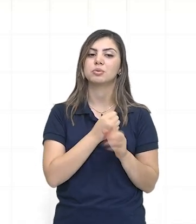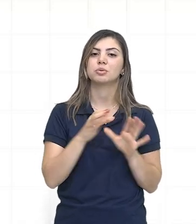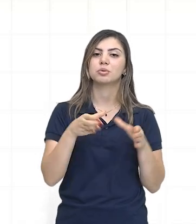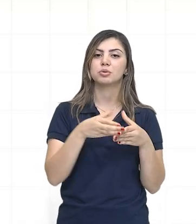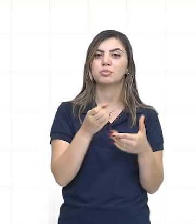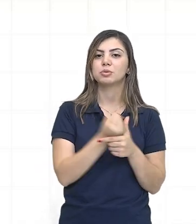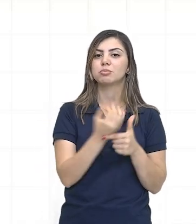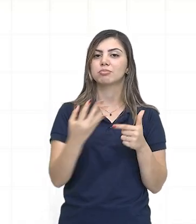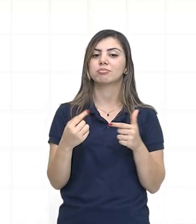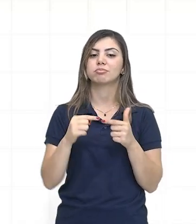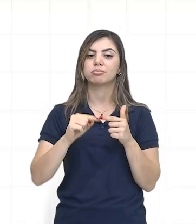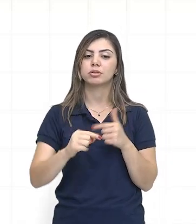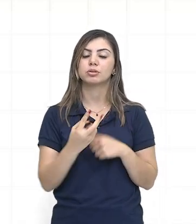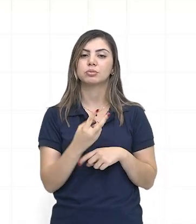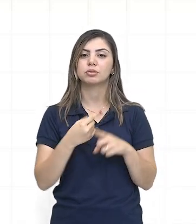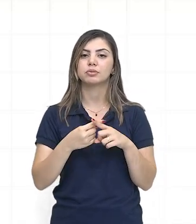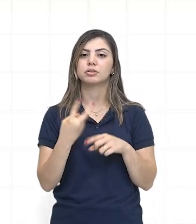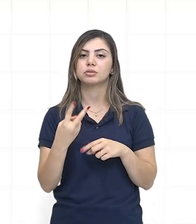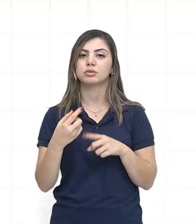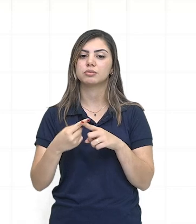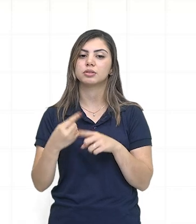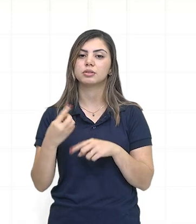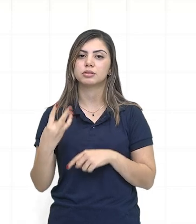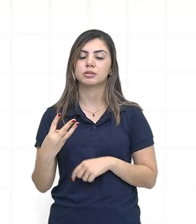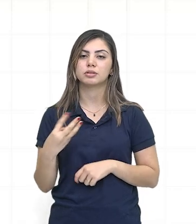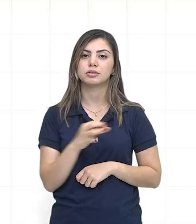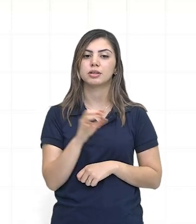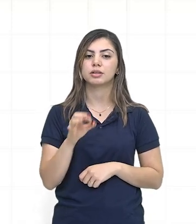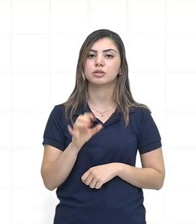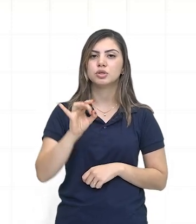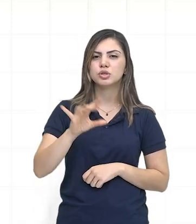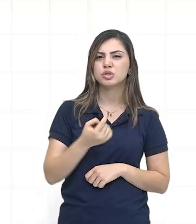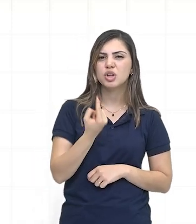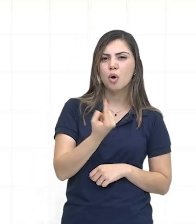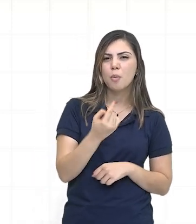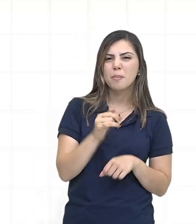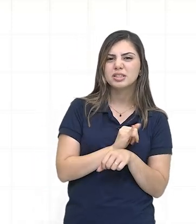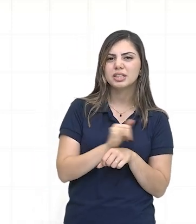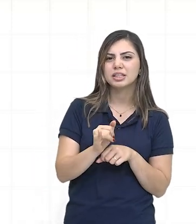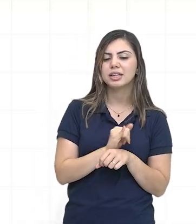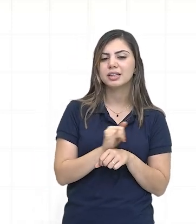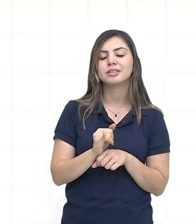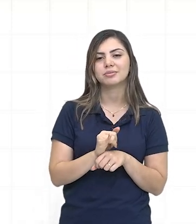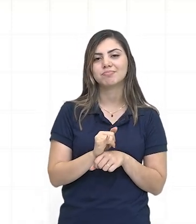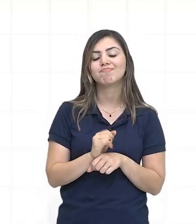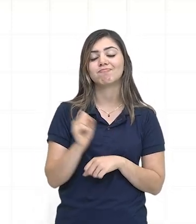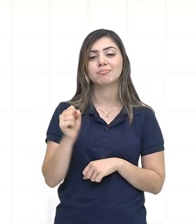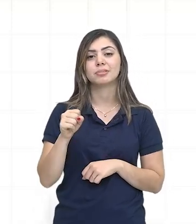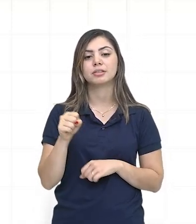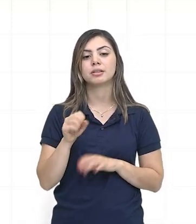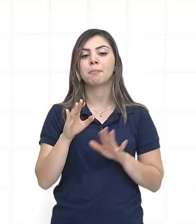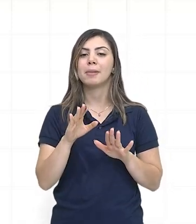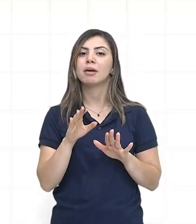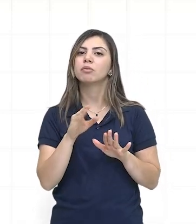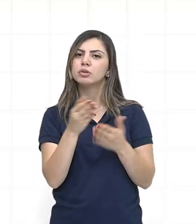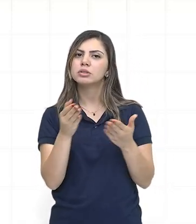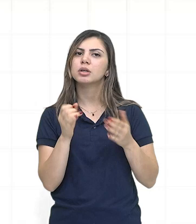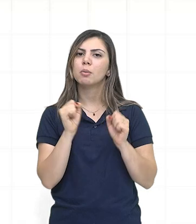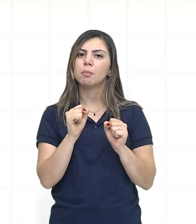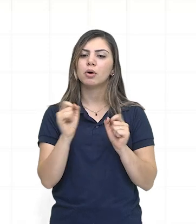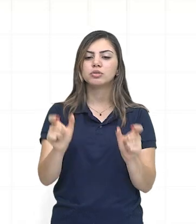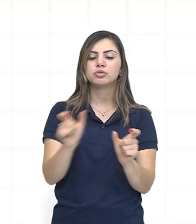primos. 2 vezes 2 vezes 3. Essa é a única maneira? Sim, a não ser que você mude a ordem,